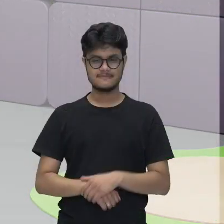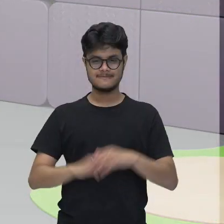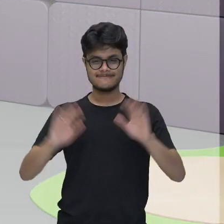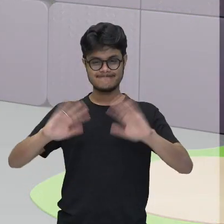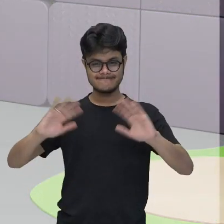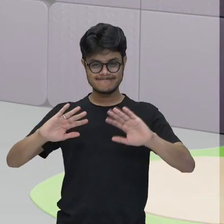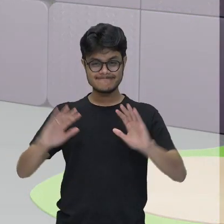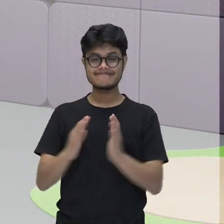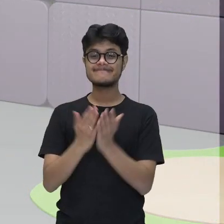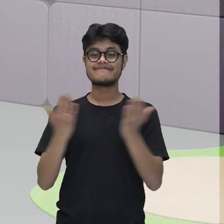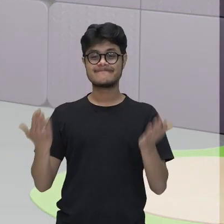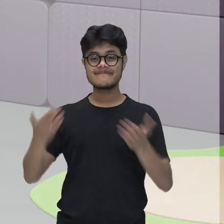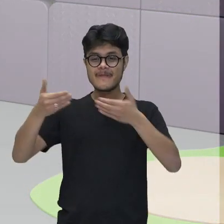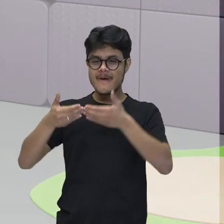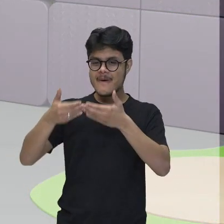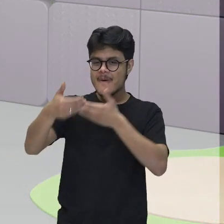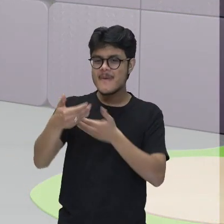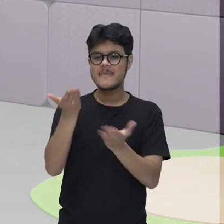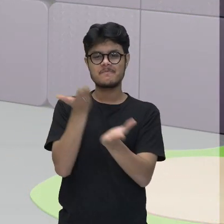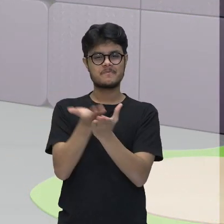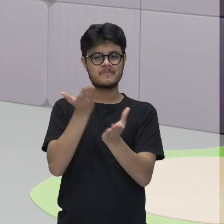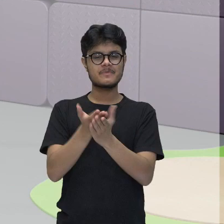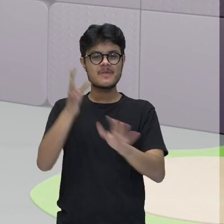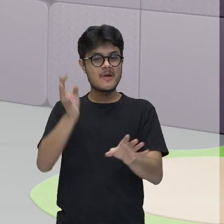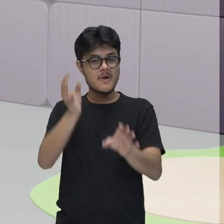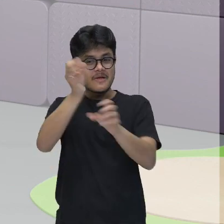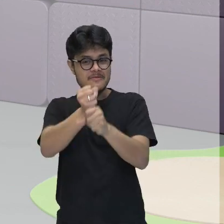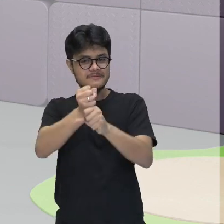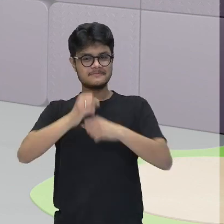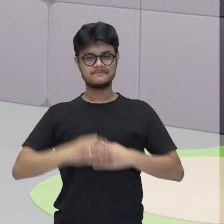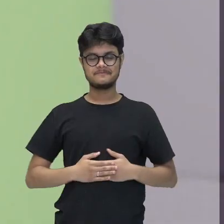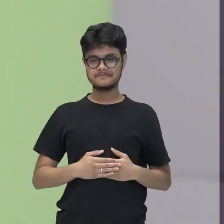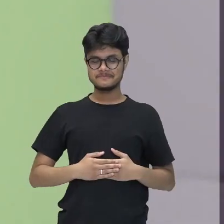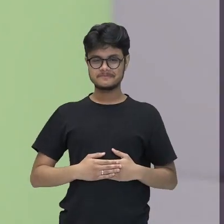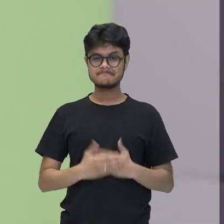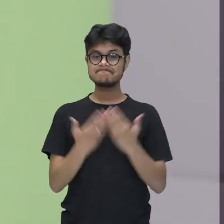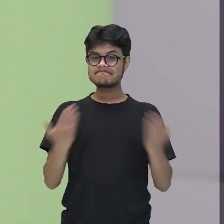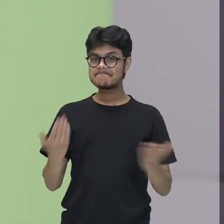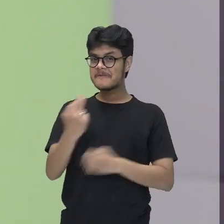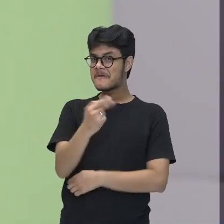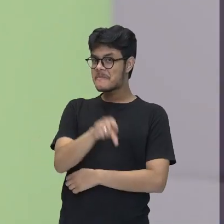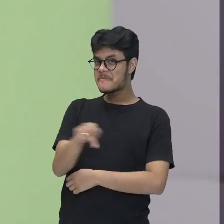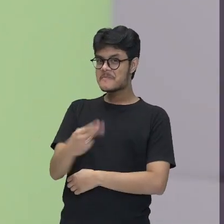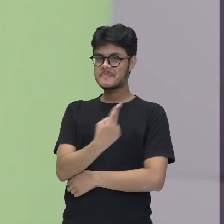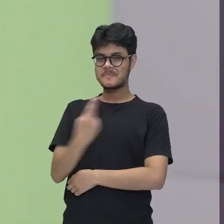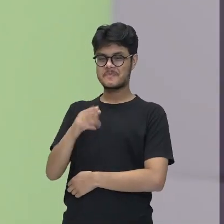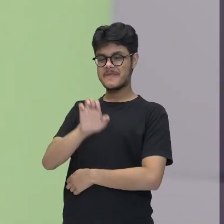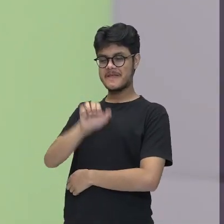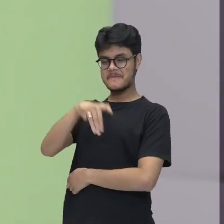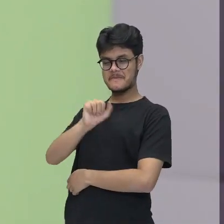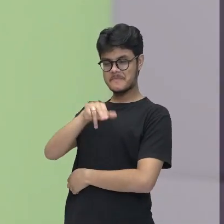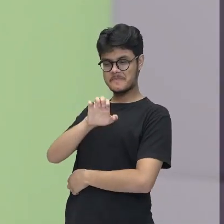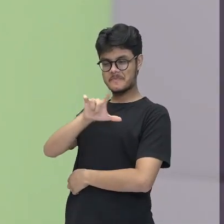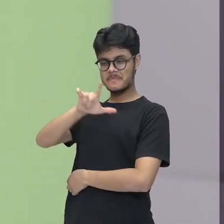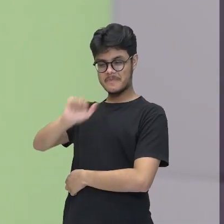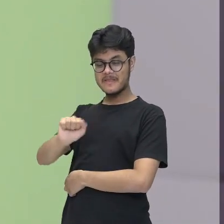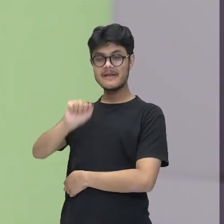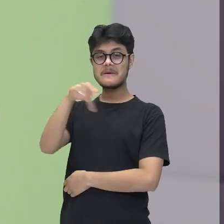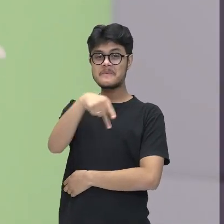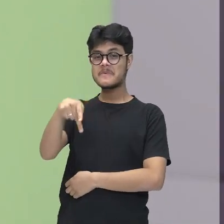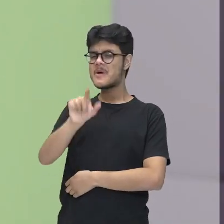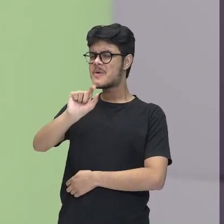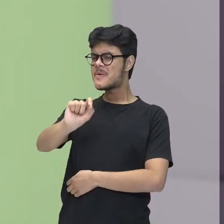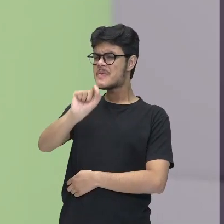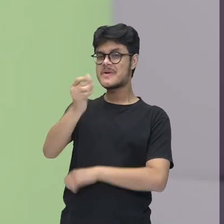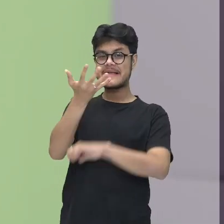Muito bem, vamos dar início à nossa revisão, né? Eu sou a professora Manuela Cerejo, professora de